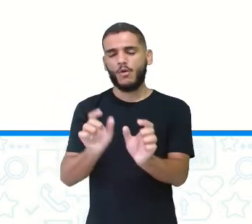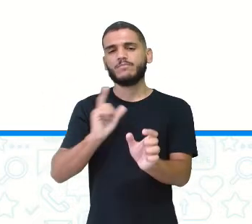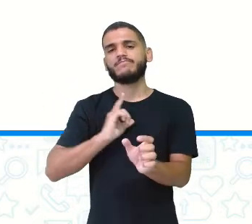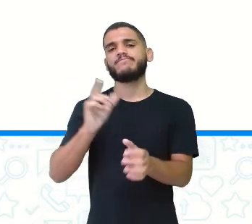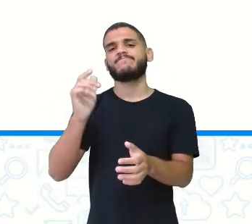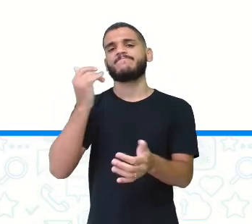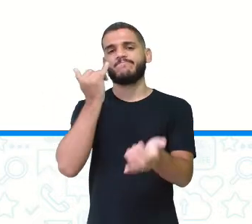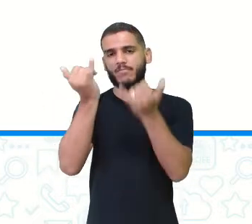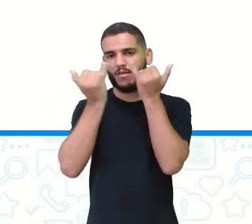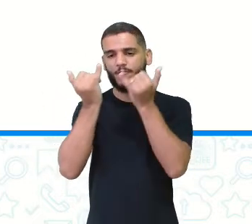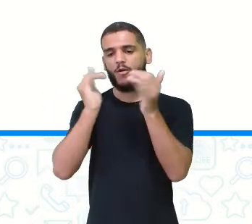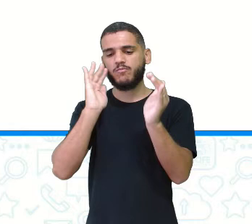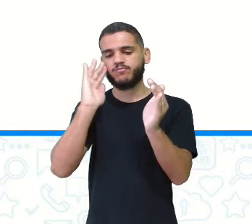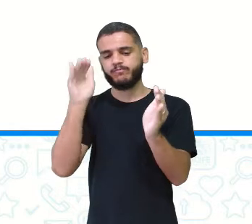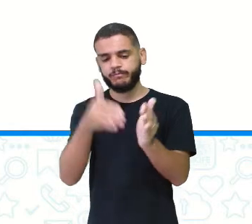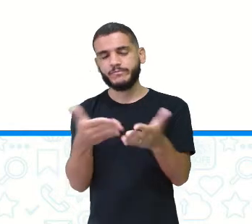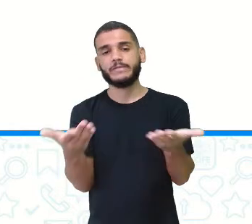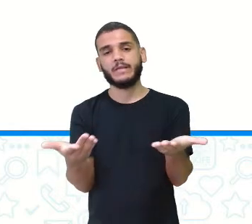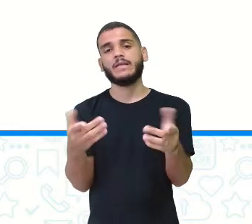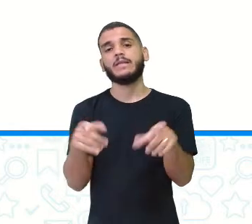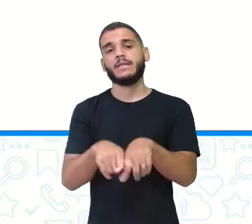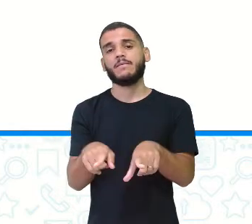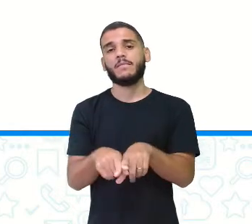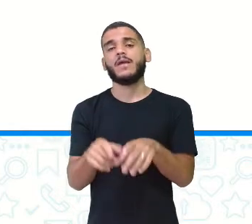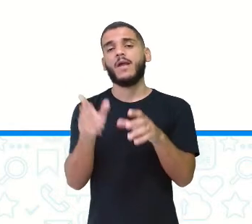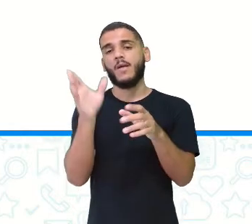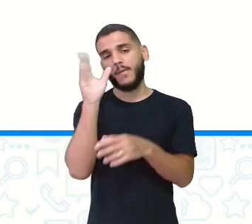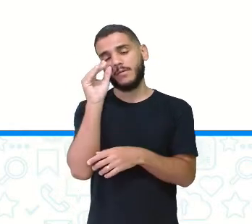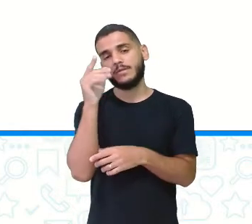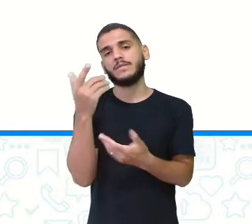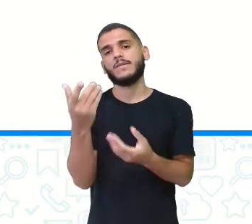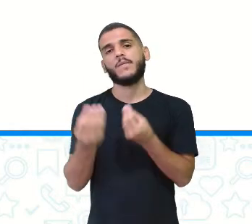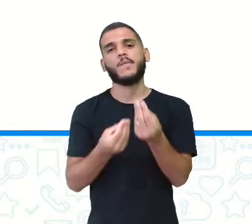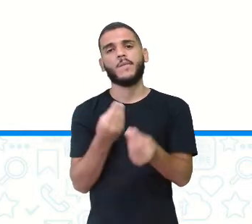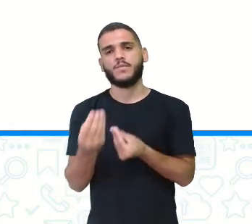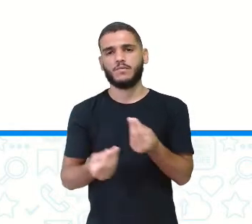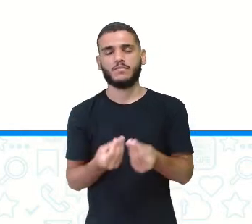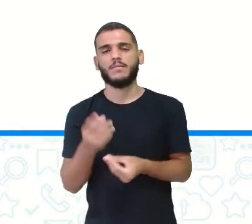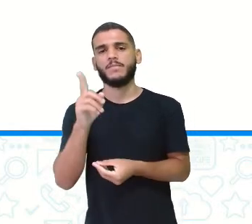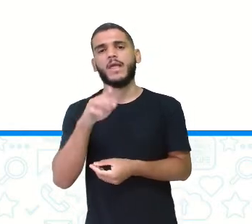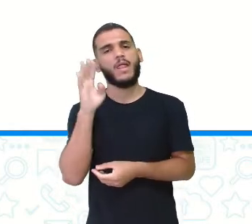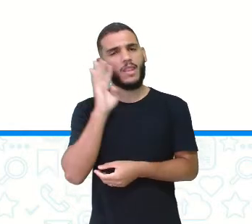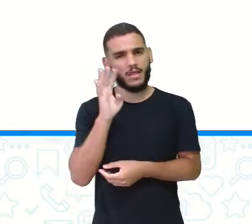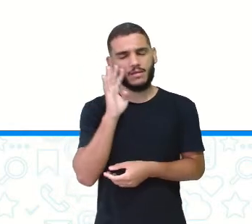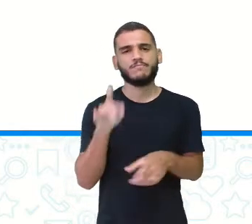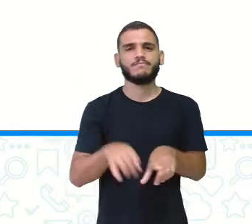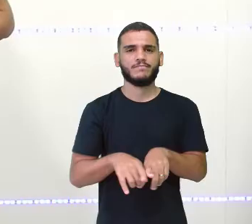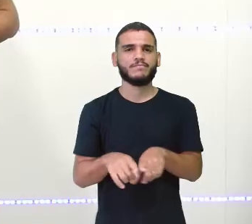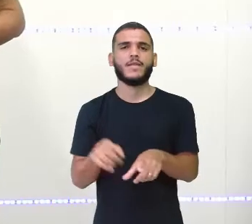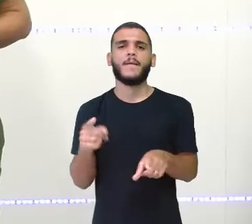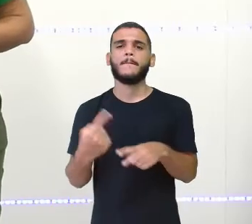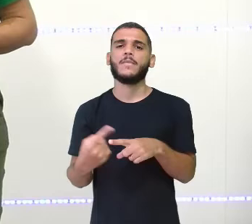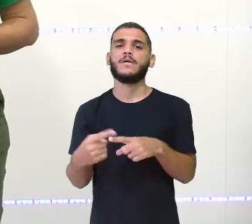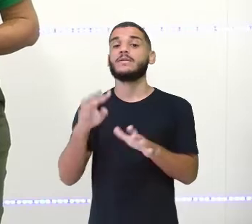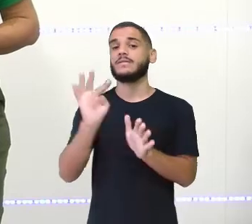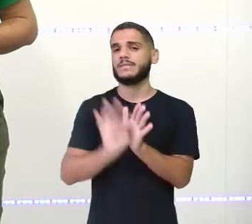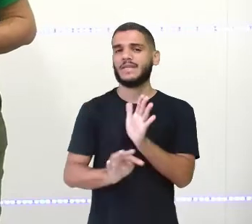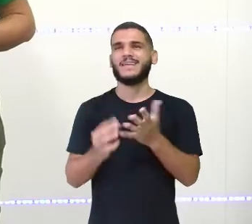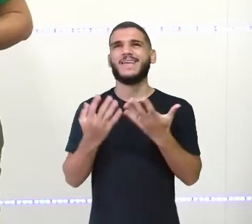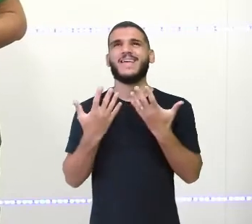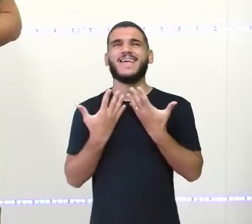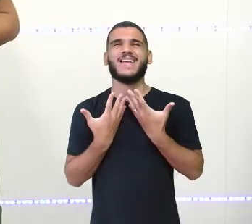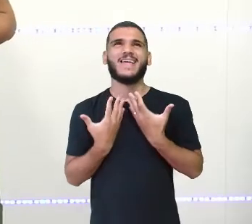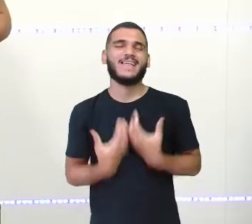informações específicas sobre uma curiosidade. E dessa forma, gente, é até legal, porque o texto não fica